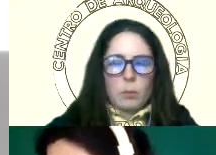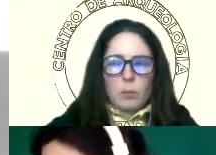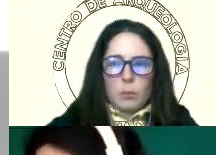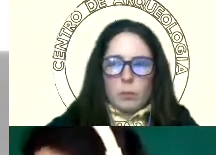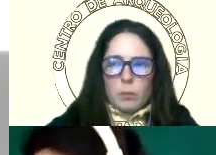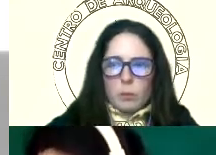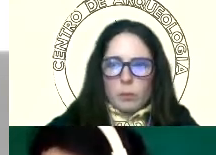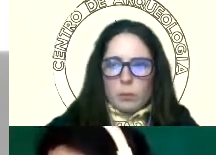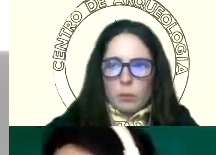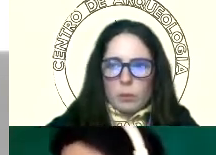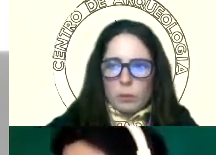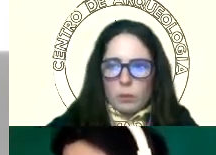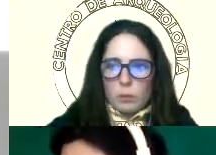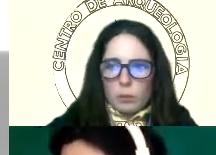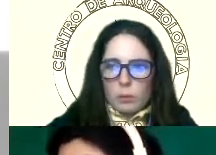fundado